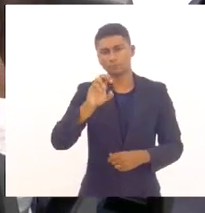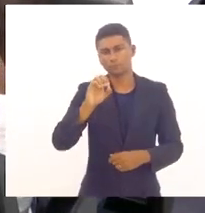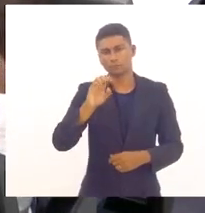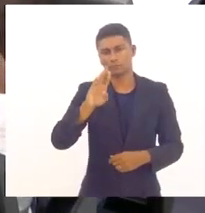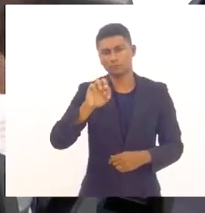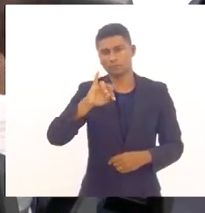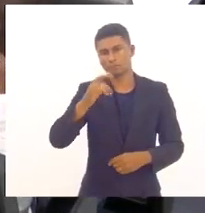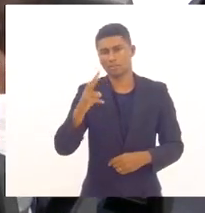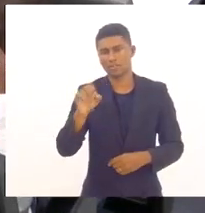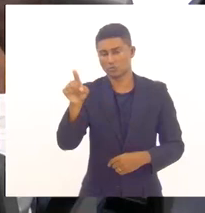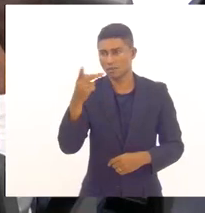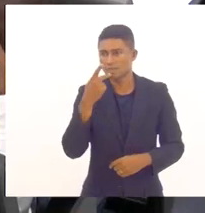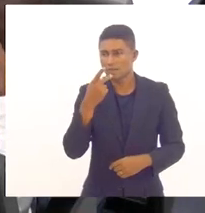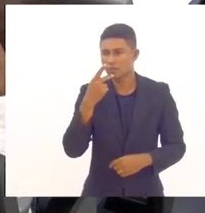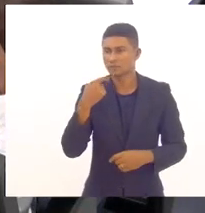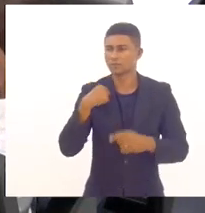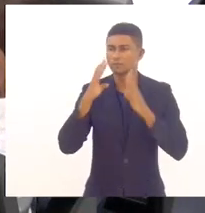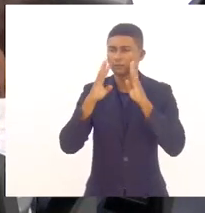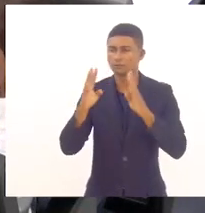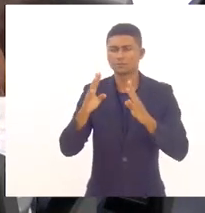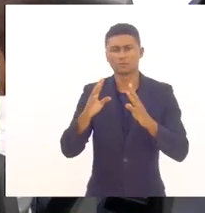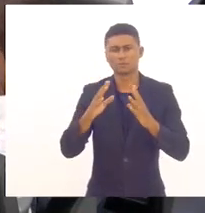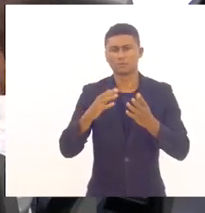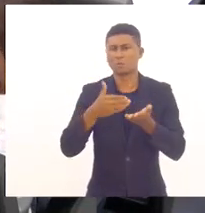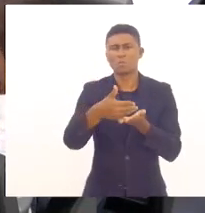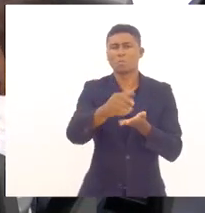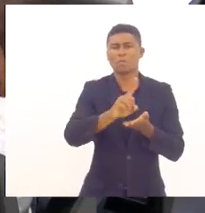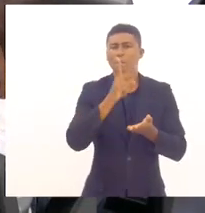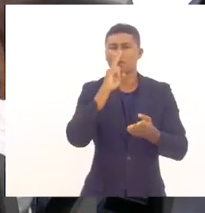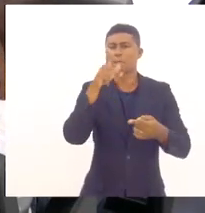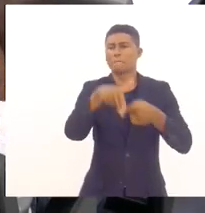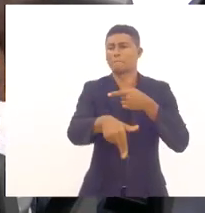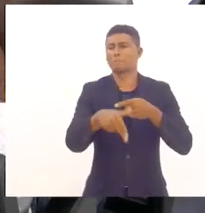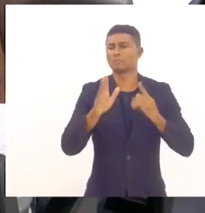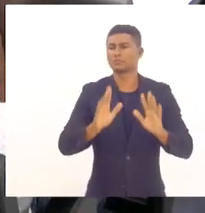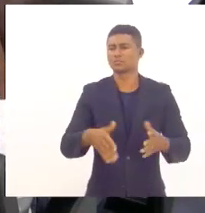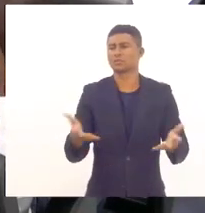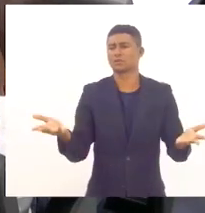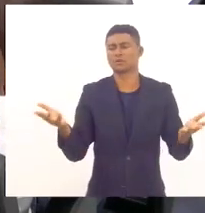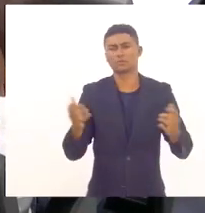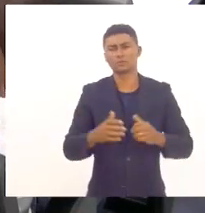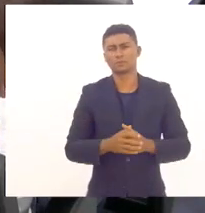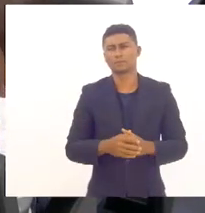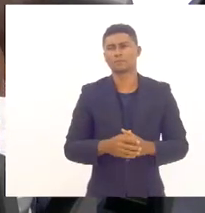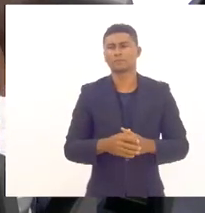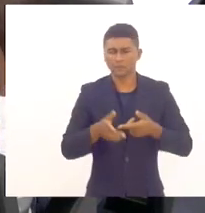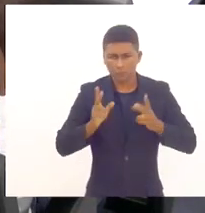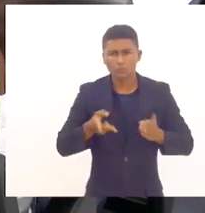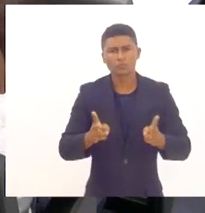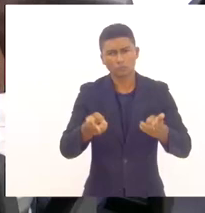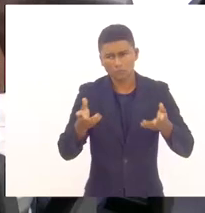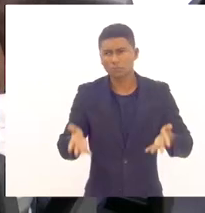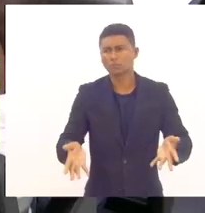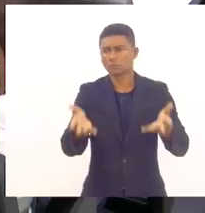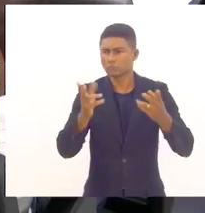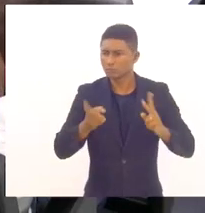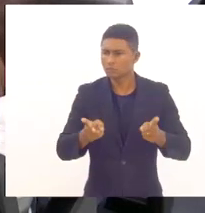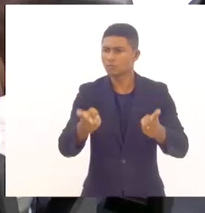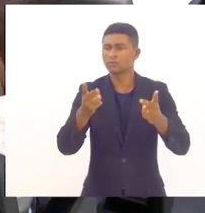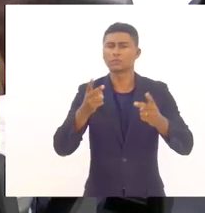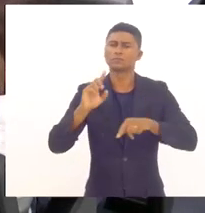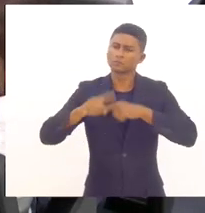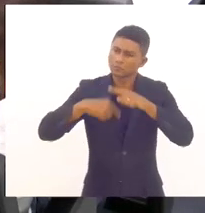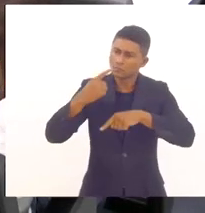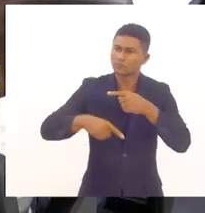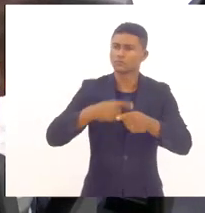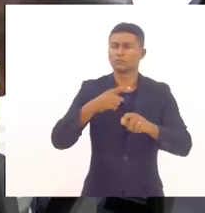falar sobre nem aconteceu, já estão querendo falar. Deputado, deixa acontecer. E modificação a gente faz depois.